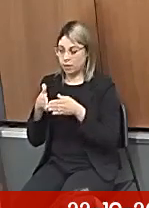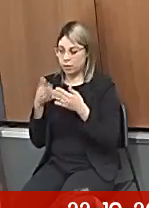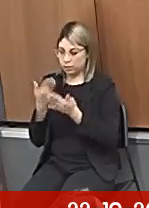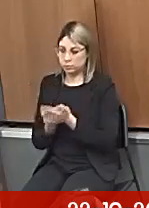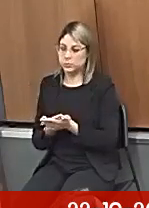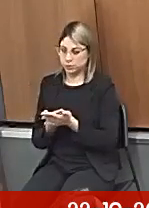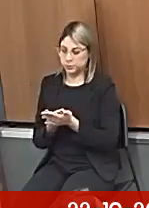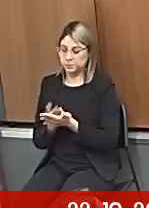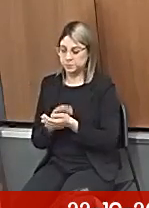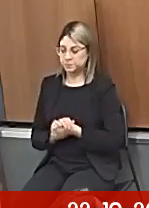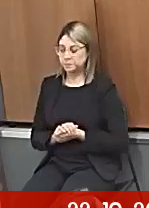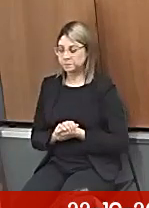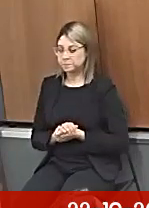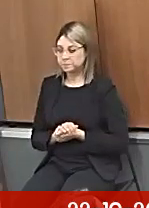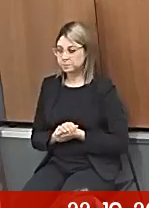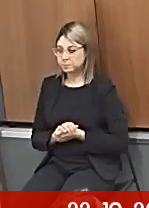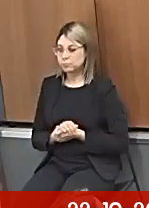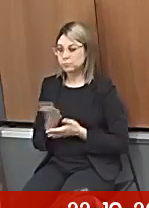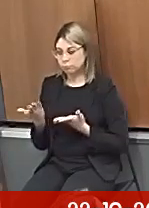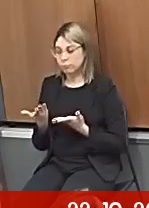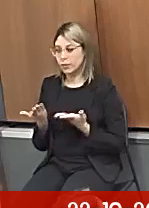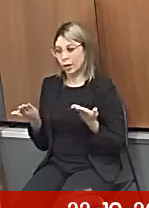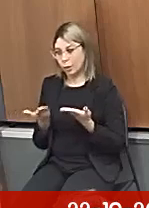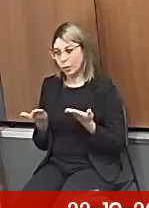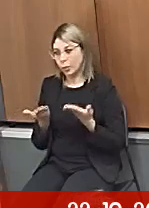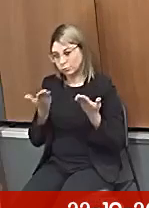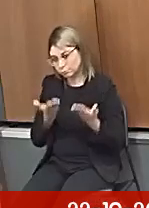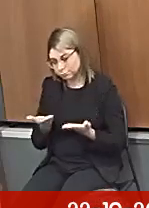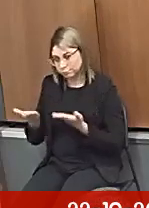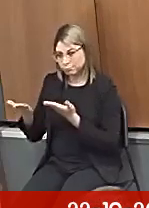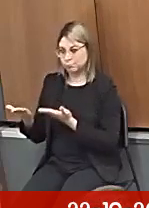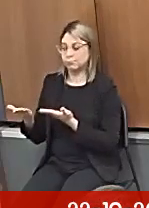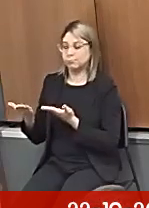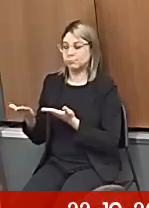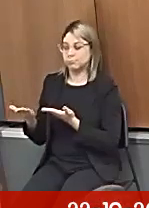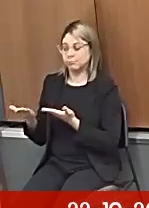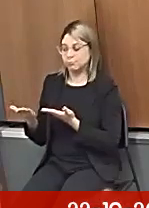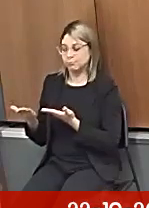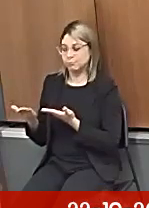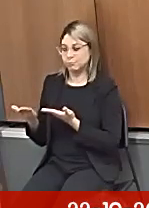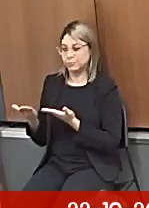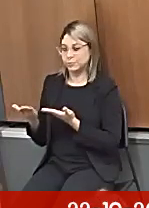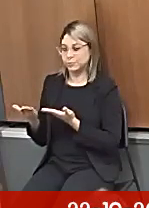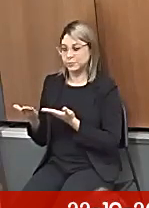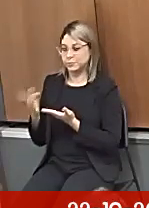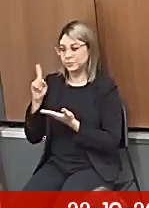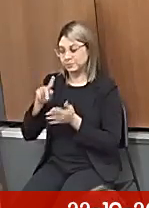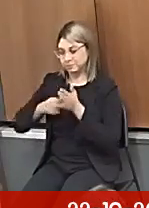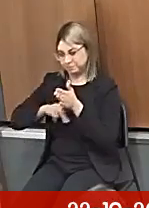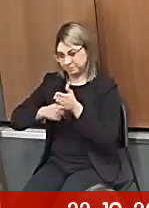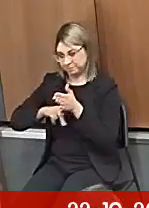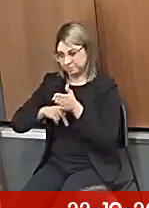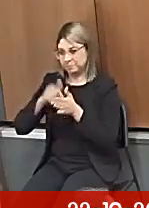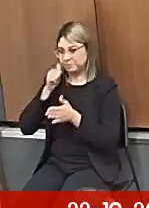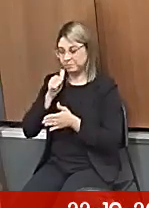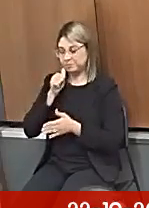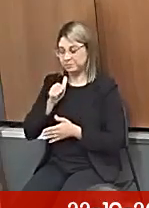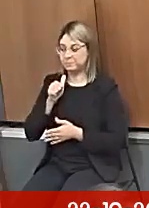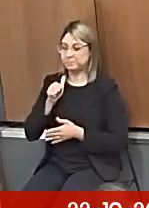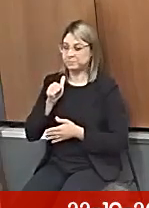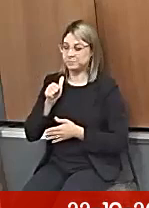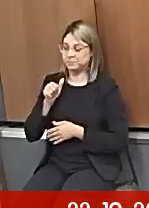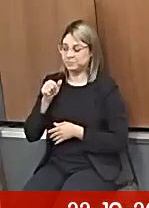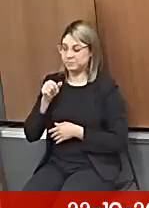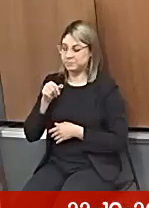aprovados os requerimentos. Finalmente, então, vamos passar aqui a fala para o Cinep, que neste ato está